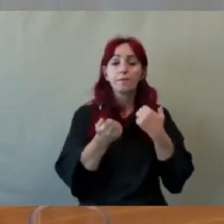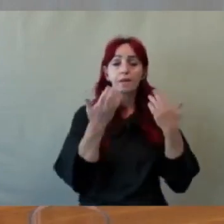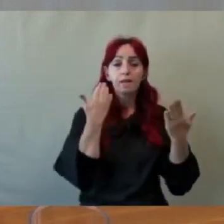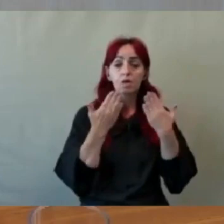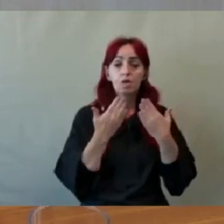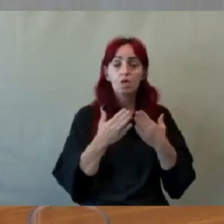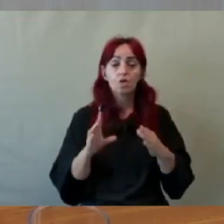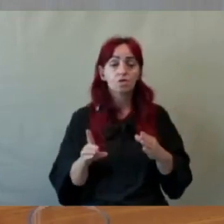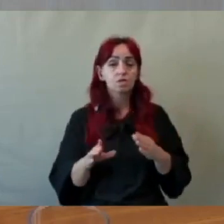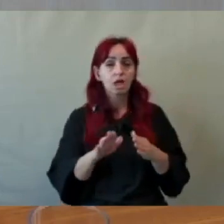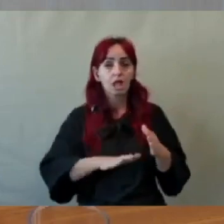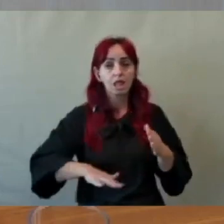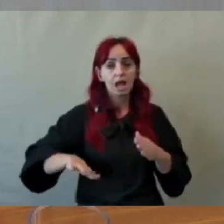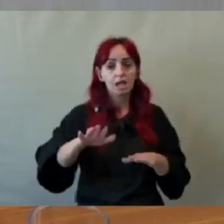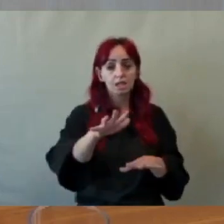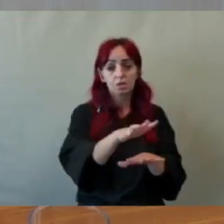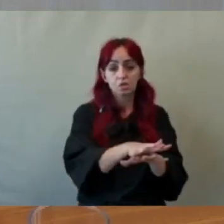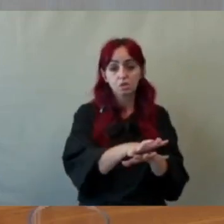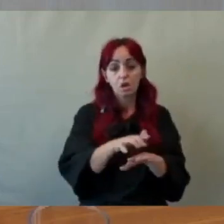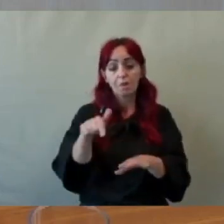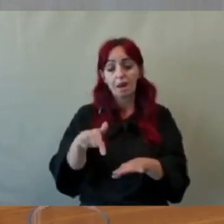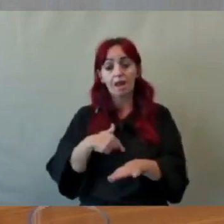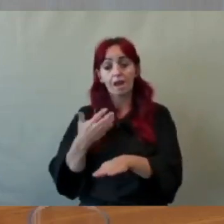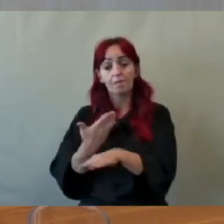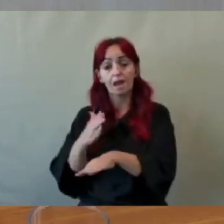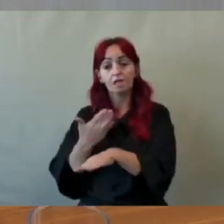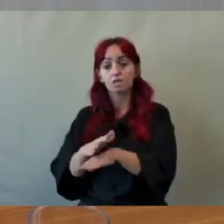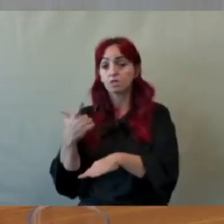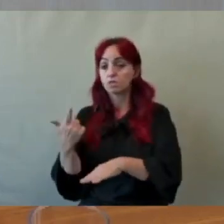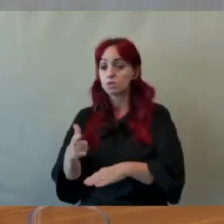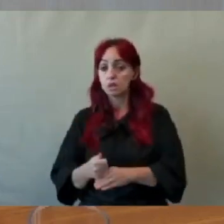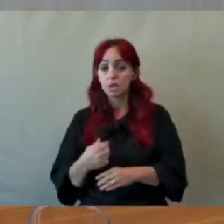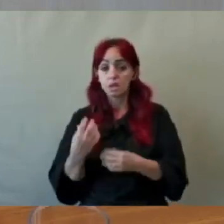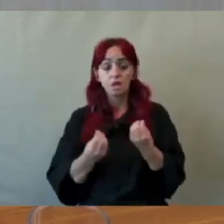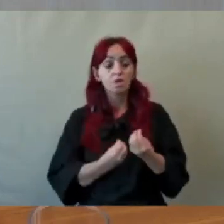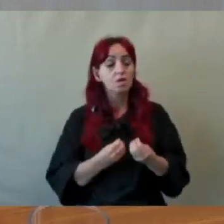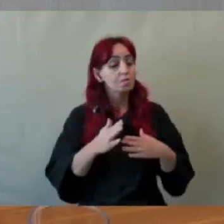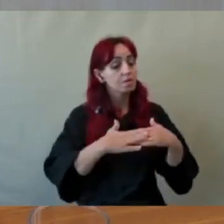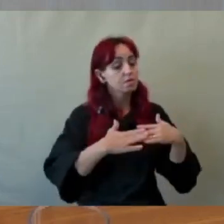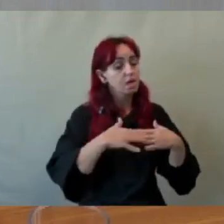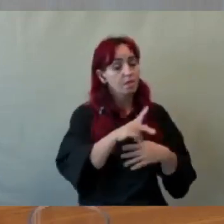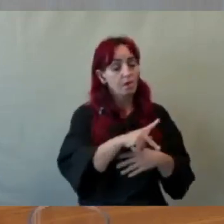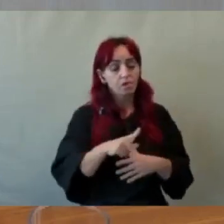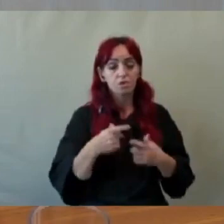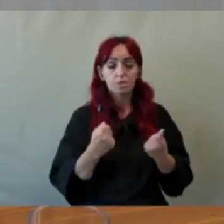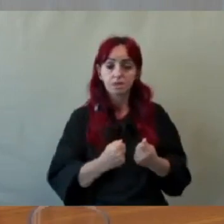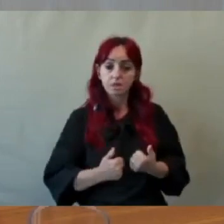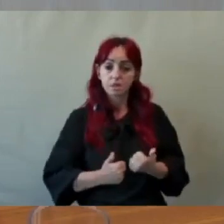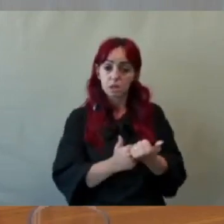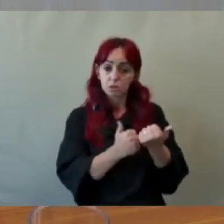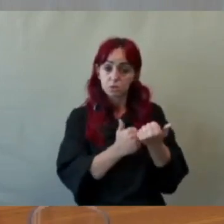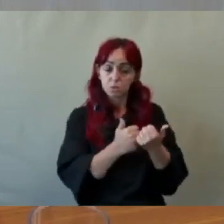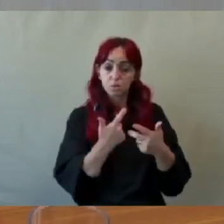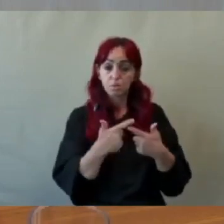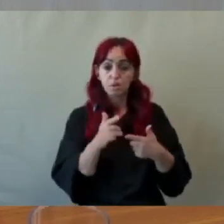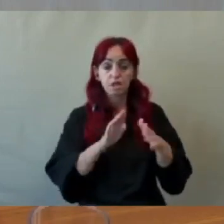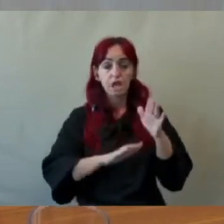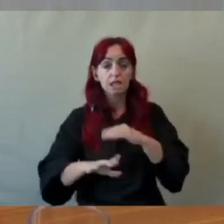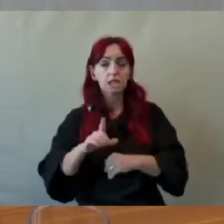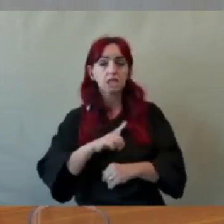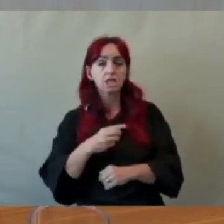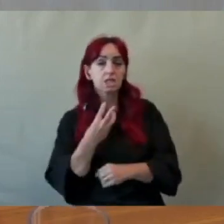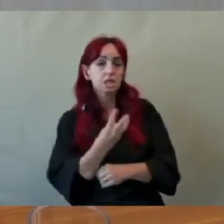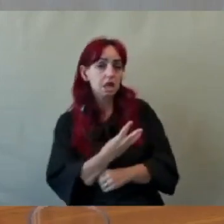se reflete lá na prática. Como esse professor que precisa de ajuda, porque muitas vezes você vai ter